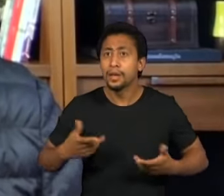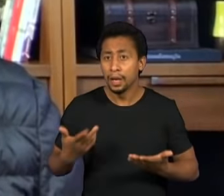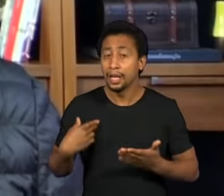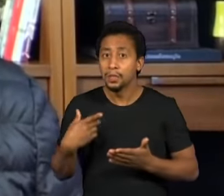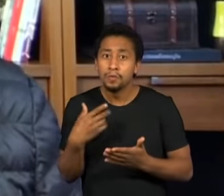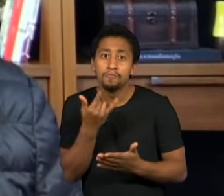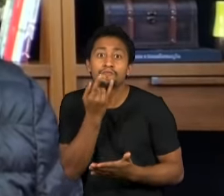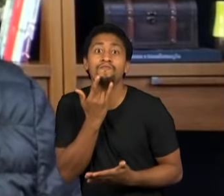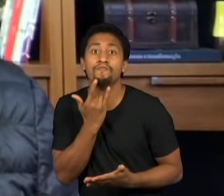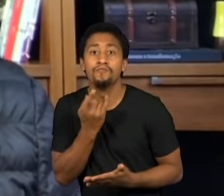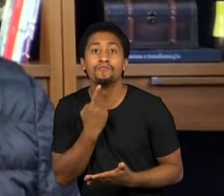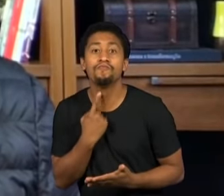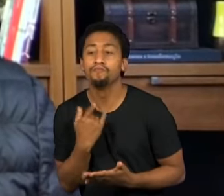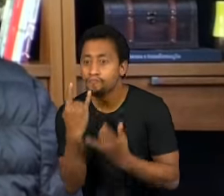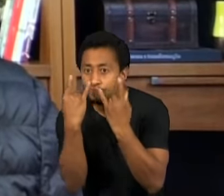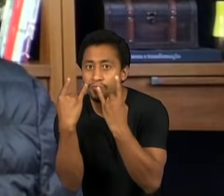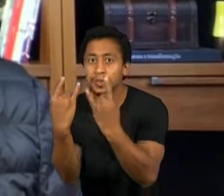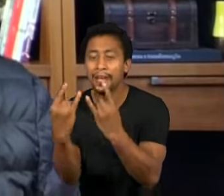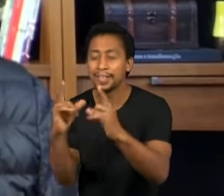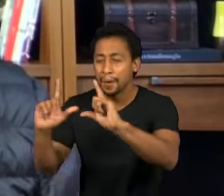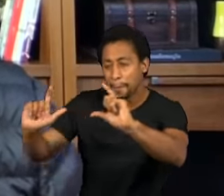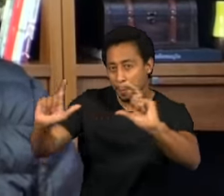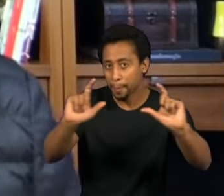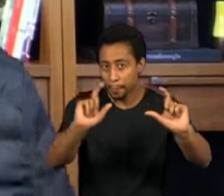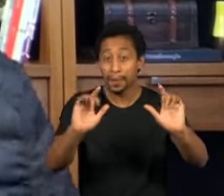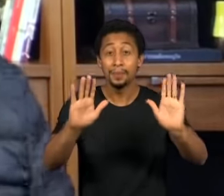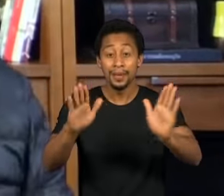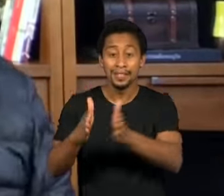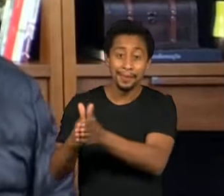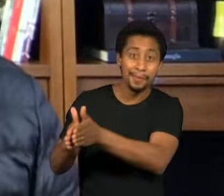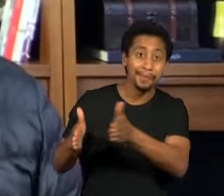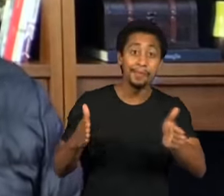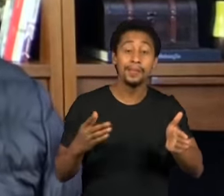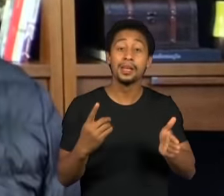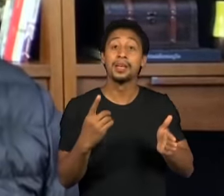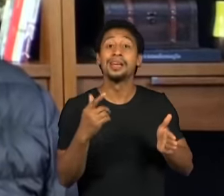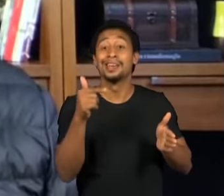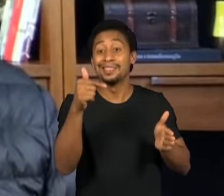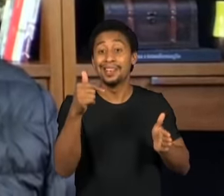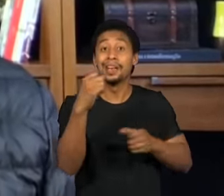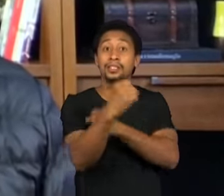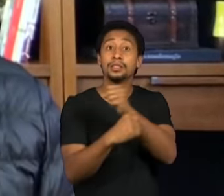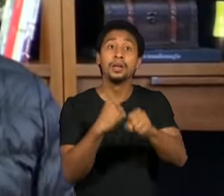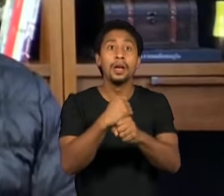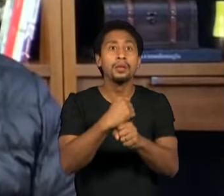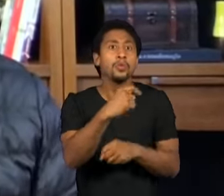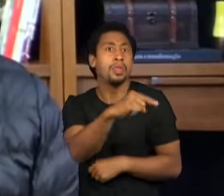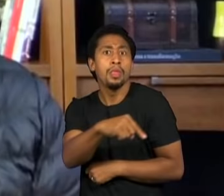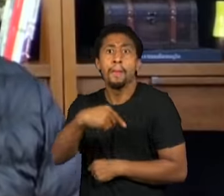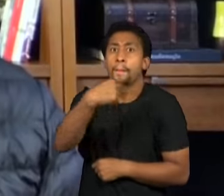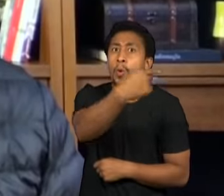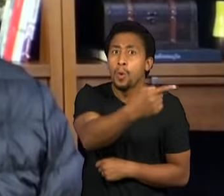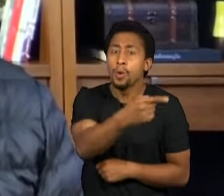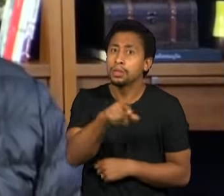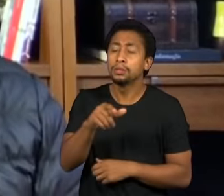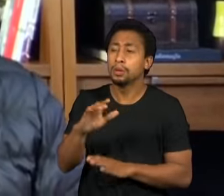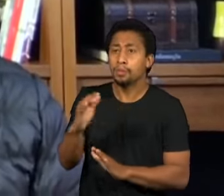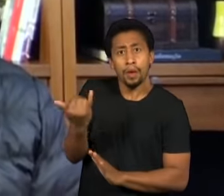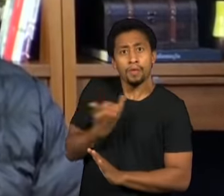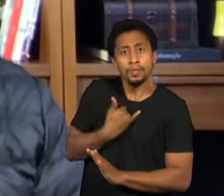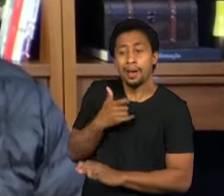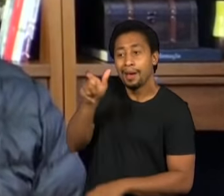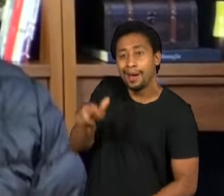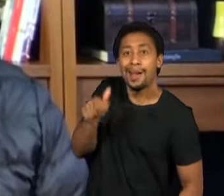17 anos depois, eu tive a curiosidade de saber como a Penha estava. E aí eu fiquei 1 ano